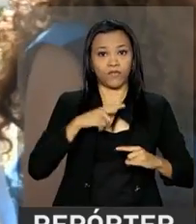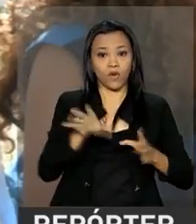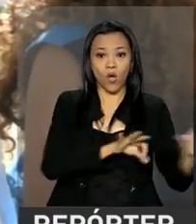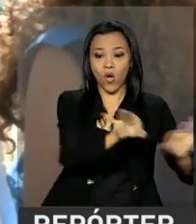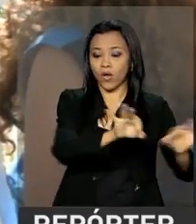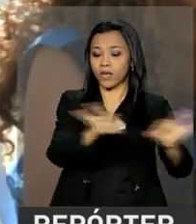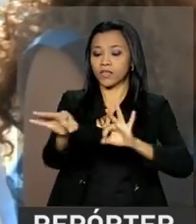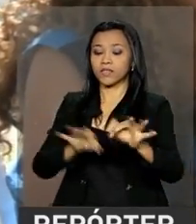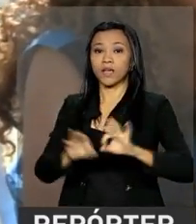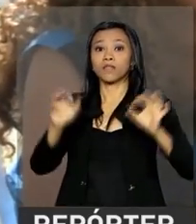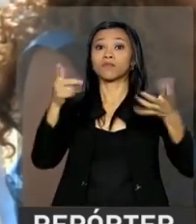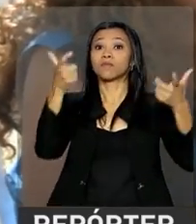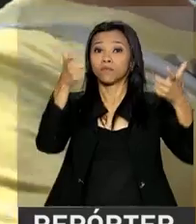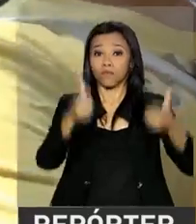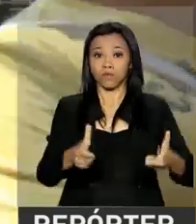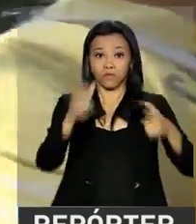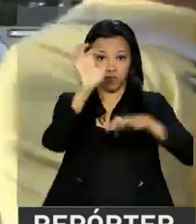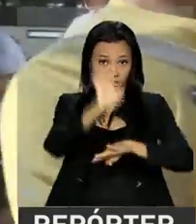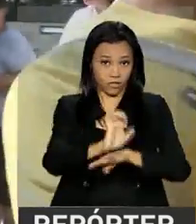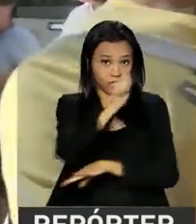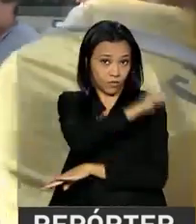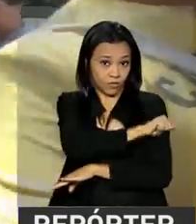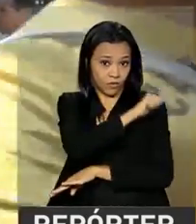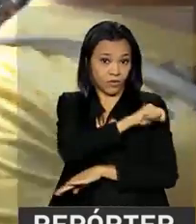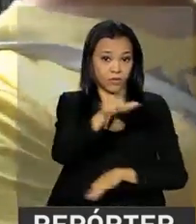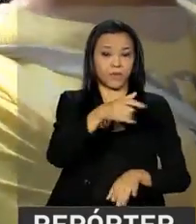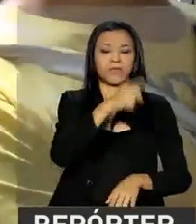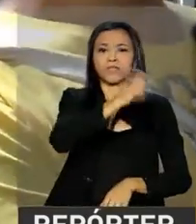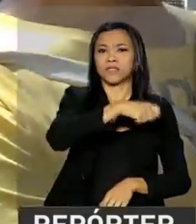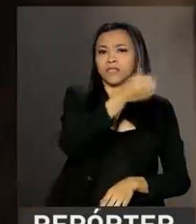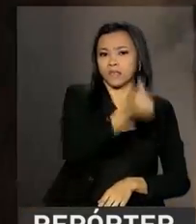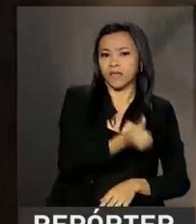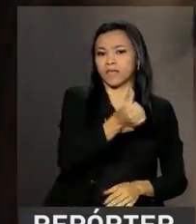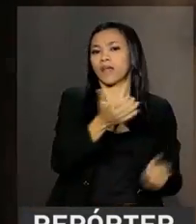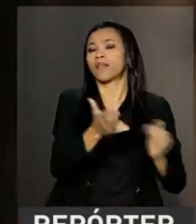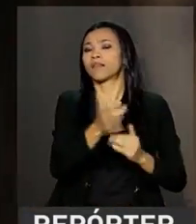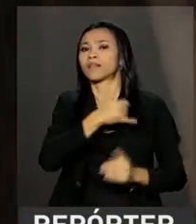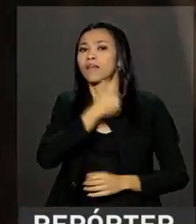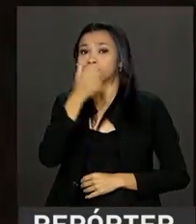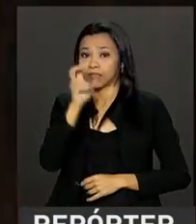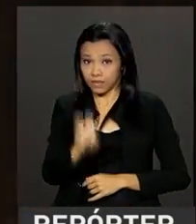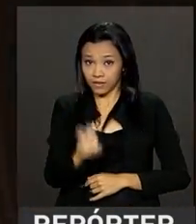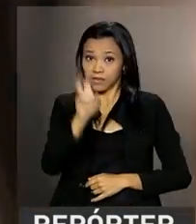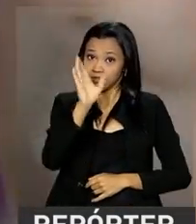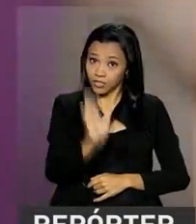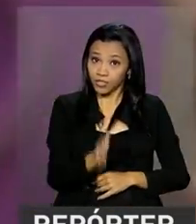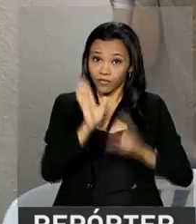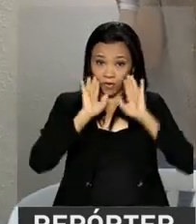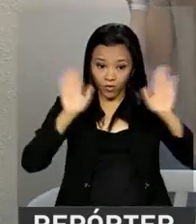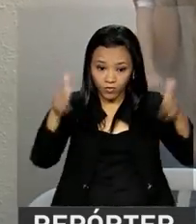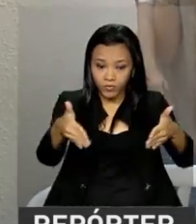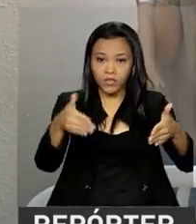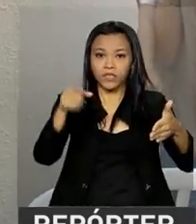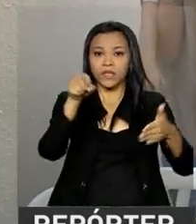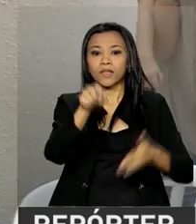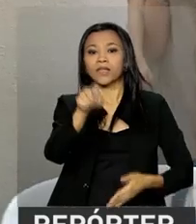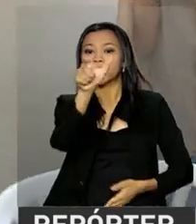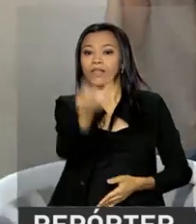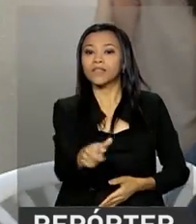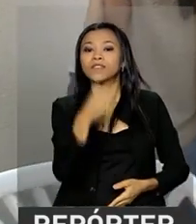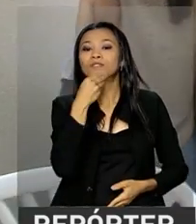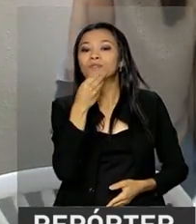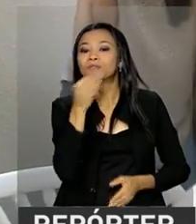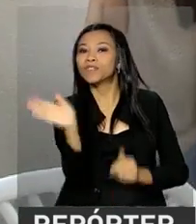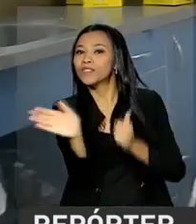espalhadas pelo Rio de Janeiro as crianças entre se meses e 5 anos fazem parte do público alvo o Bernardo bem que